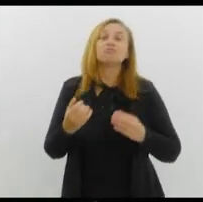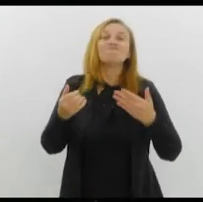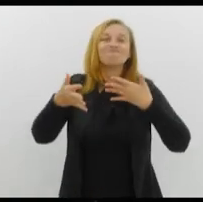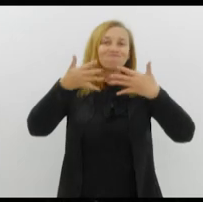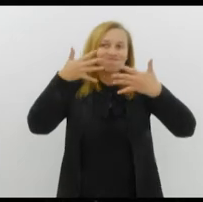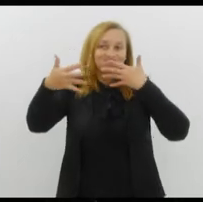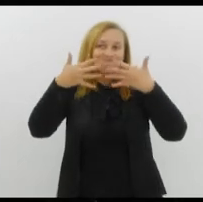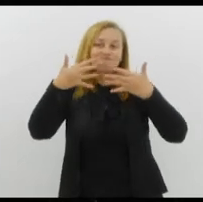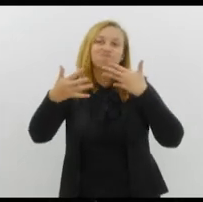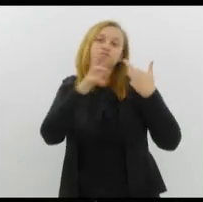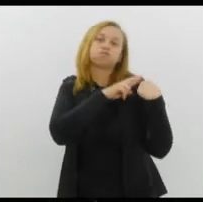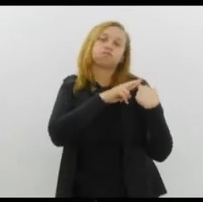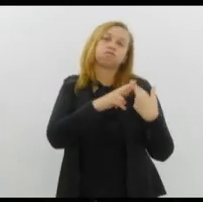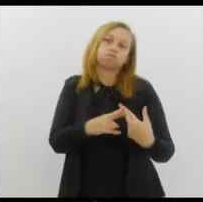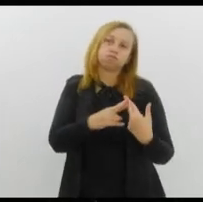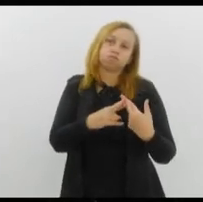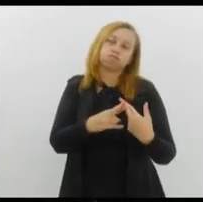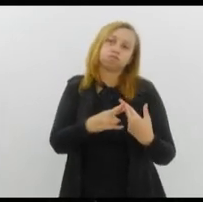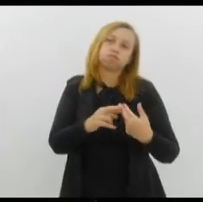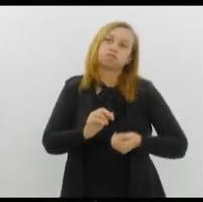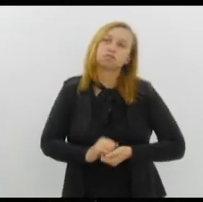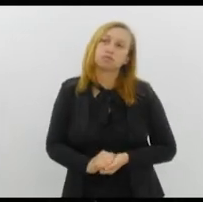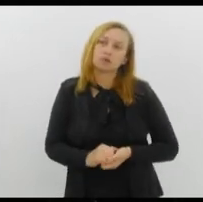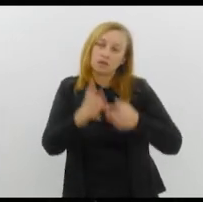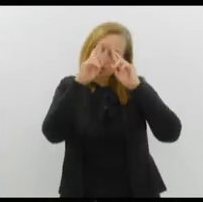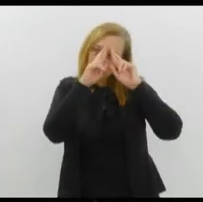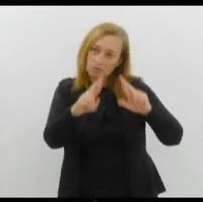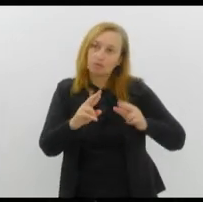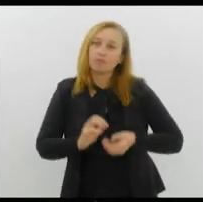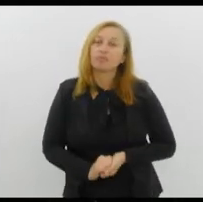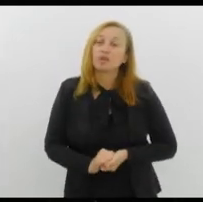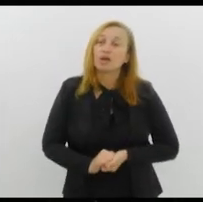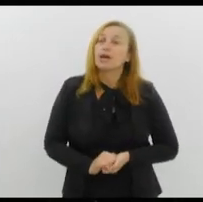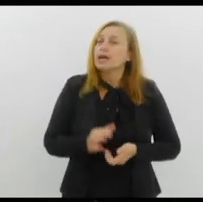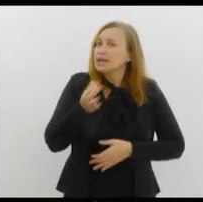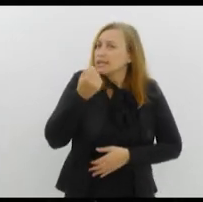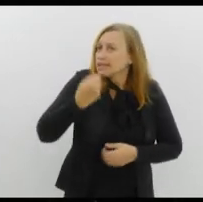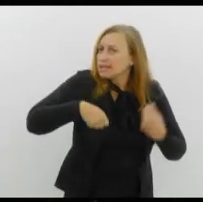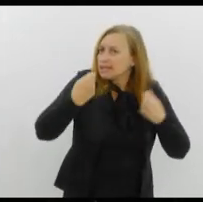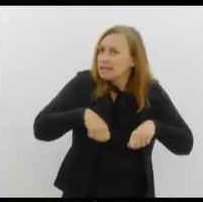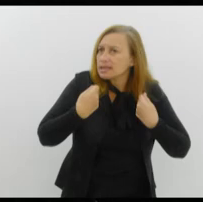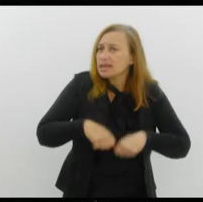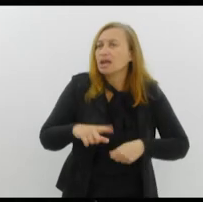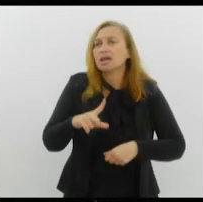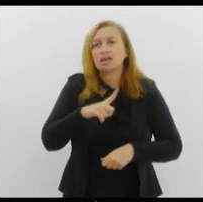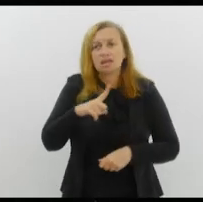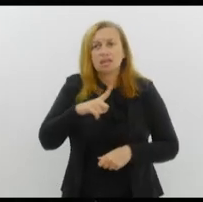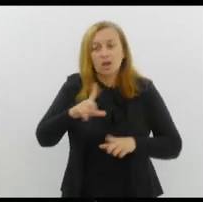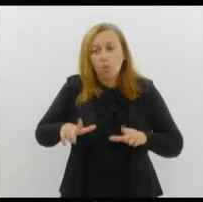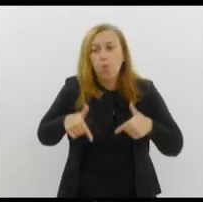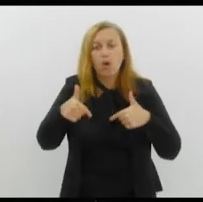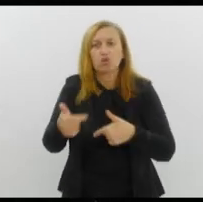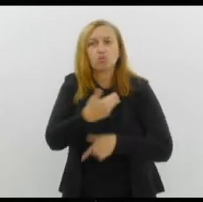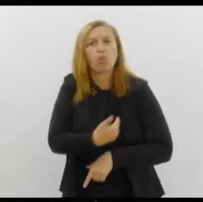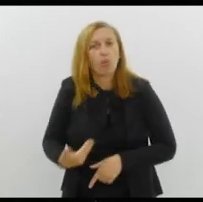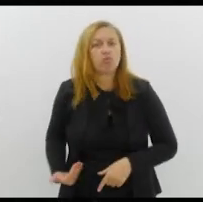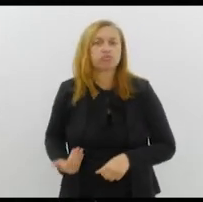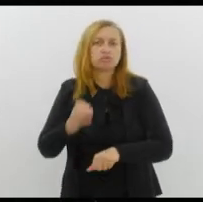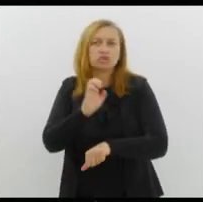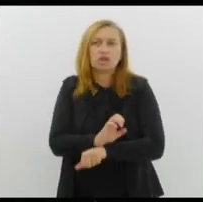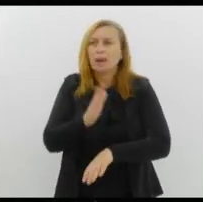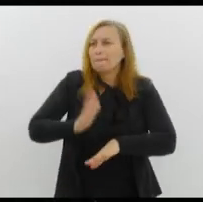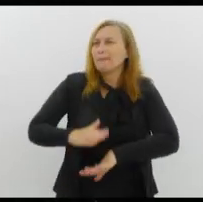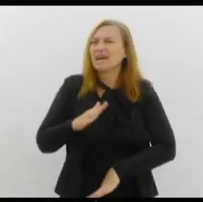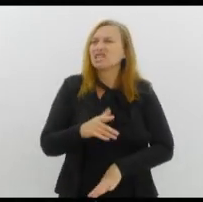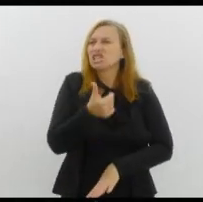transparência, respeito e boas práticas. É necessário que haja uma intervenção do governo do Estado. São mais